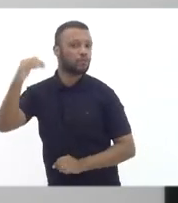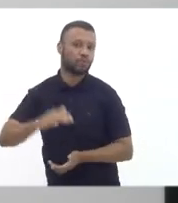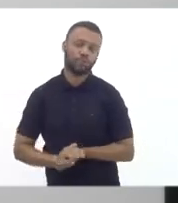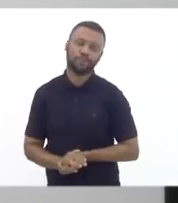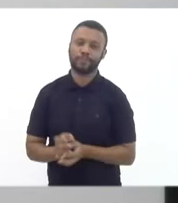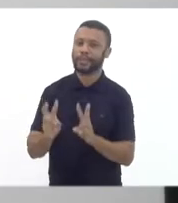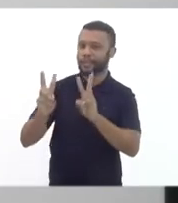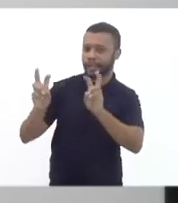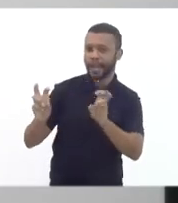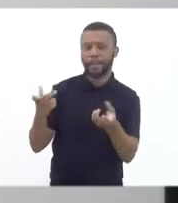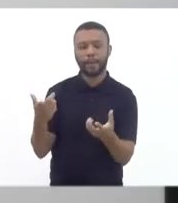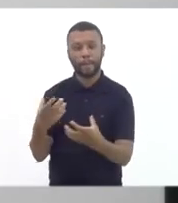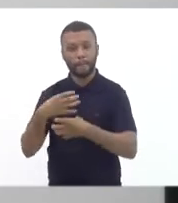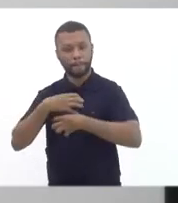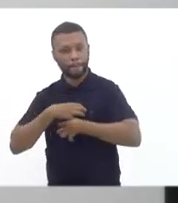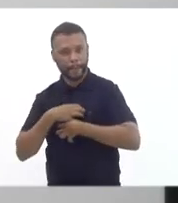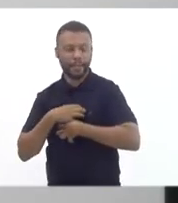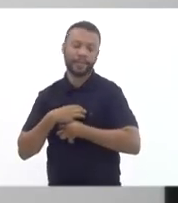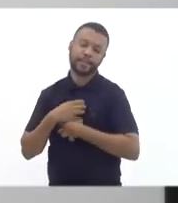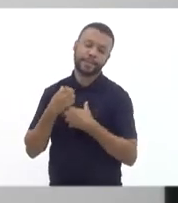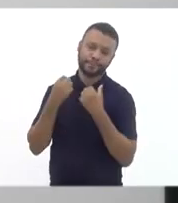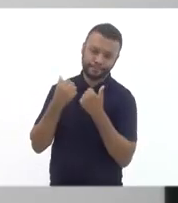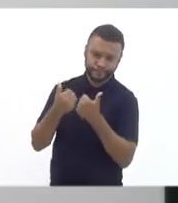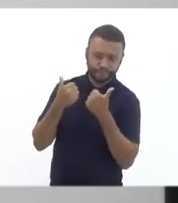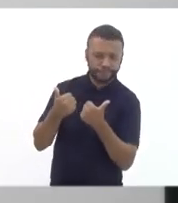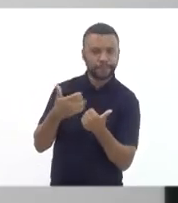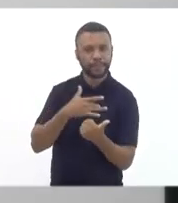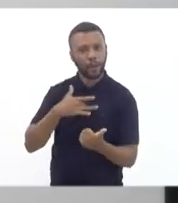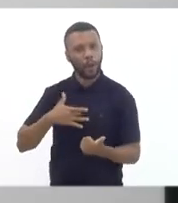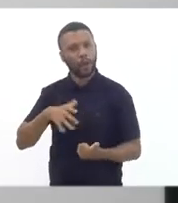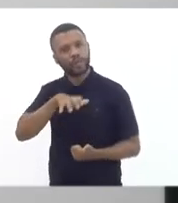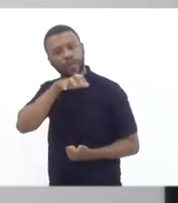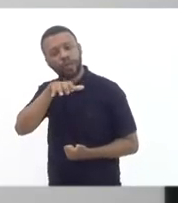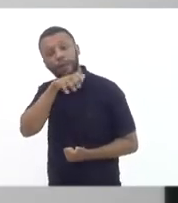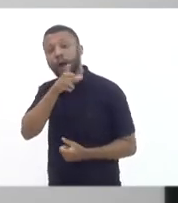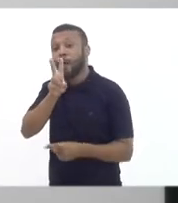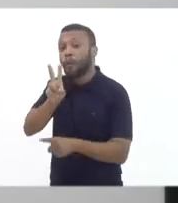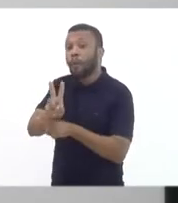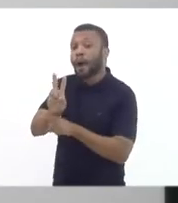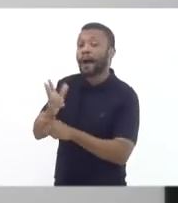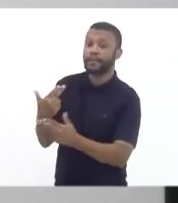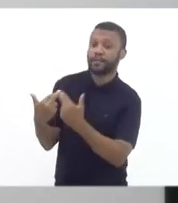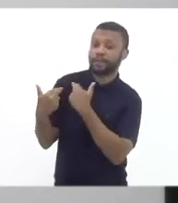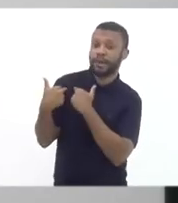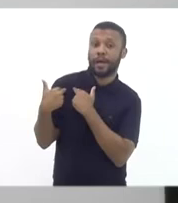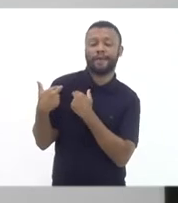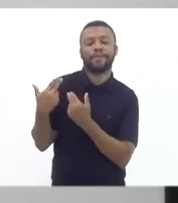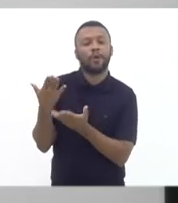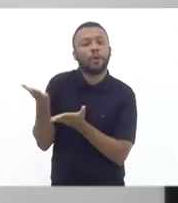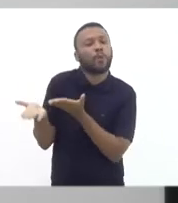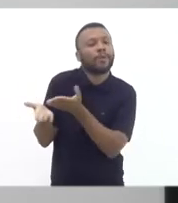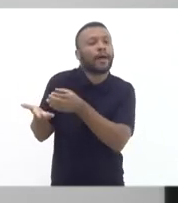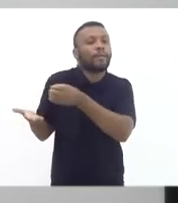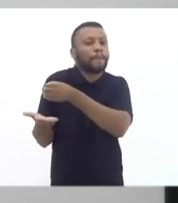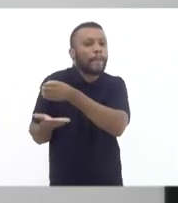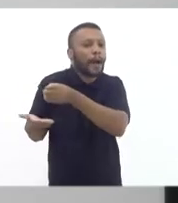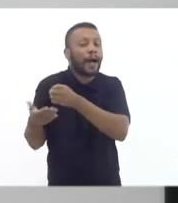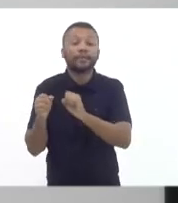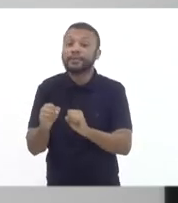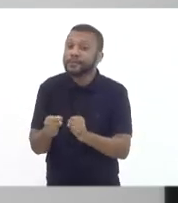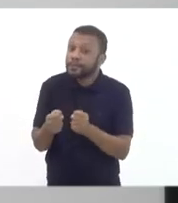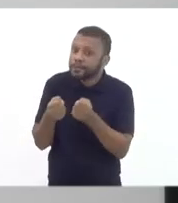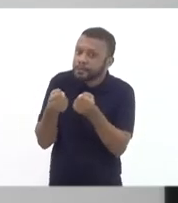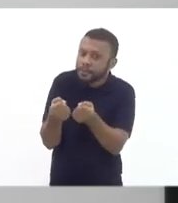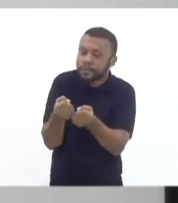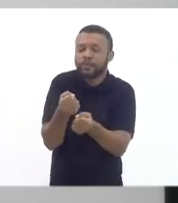bem-estar animal, guarda responsável, cuidados básicos com animais, defesa do meio ambiente,